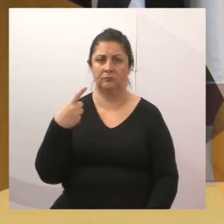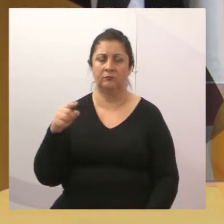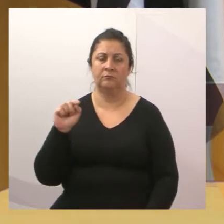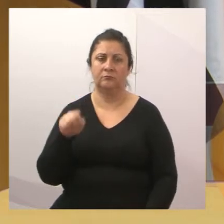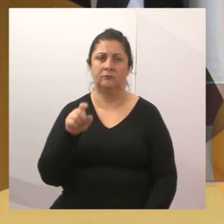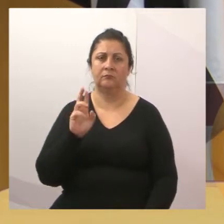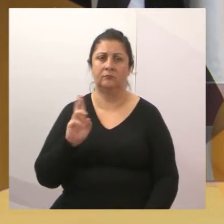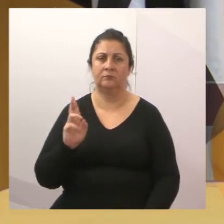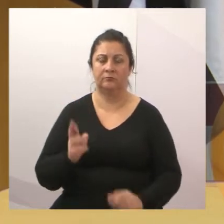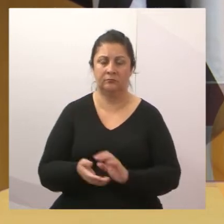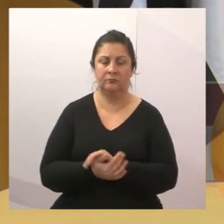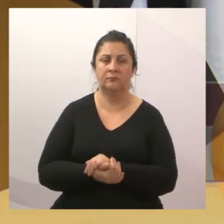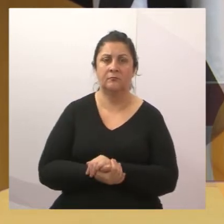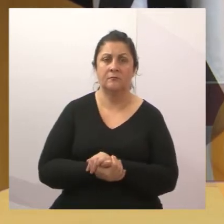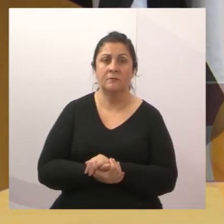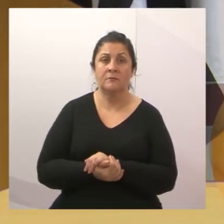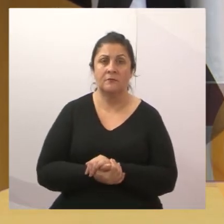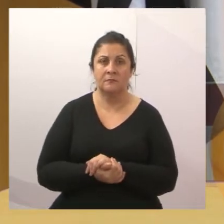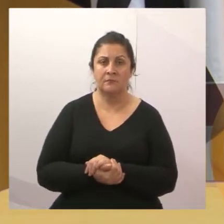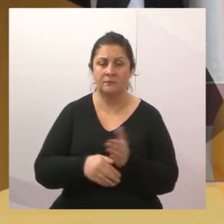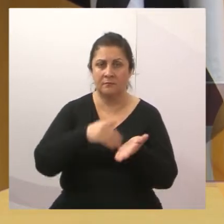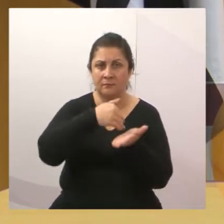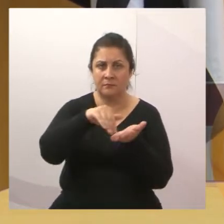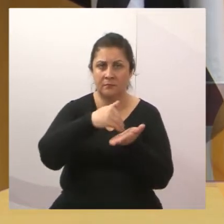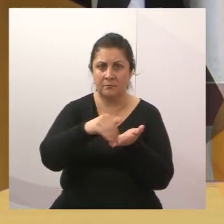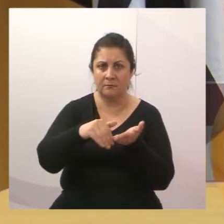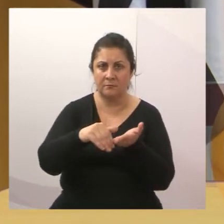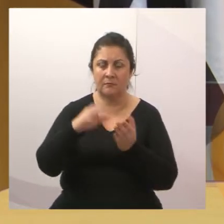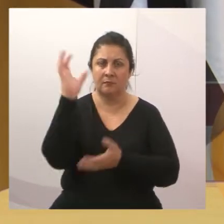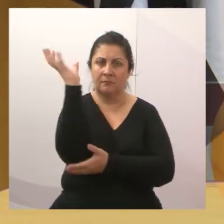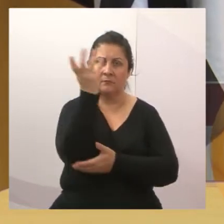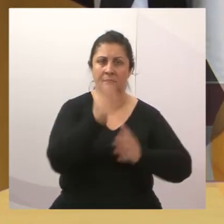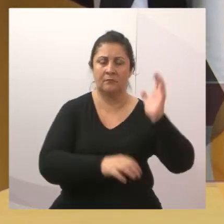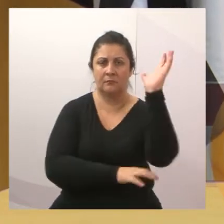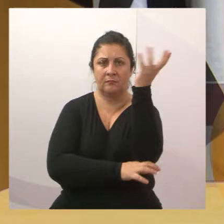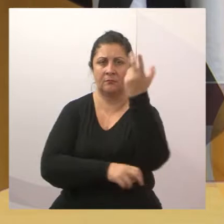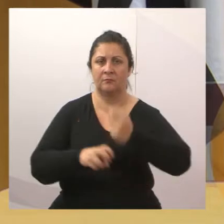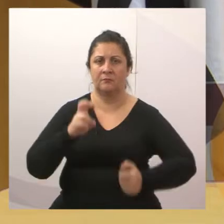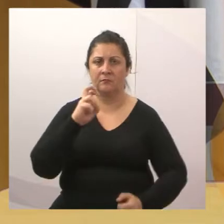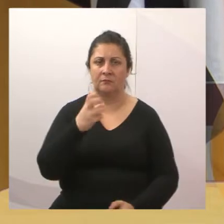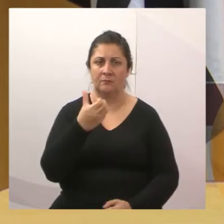11.381.400 reais e 44 centavos. Secretaria do Meio Ambiente,